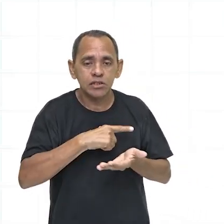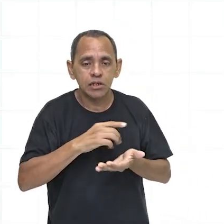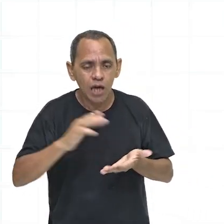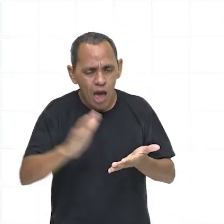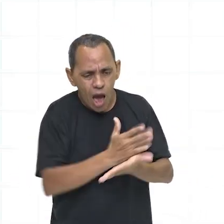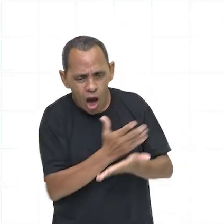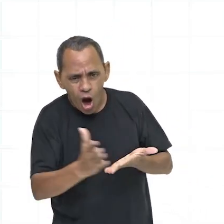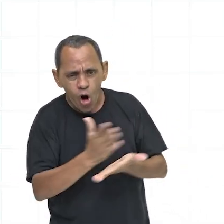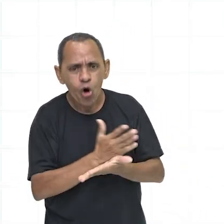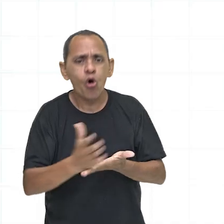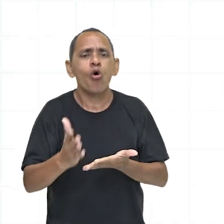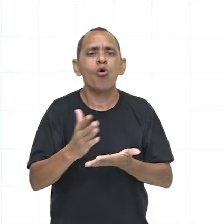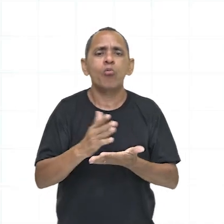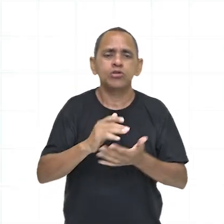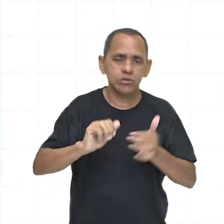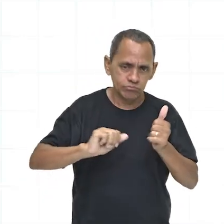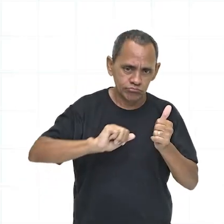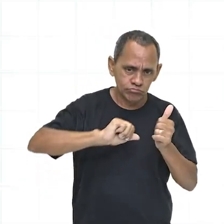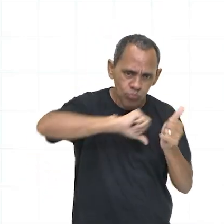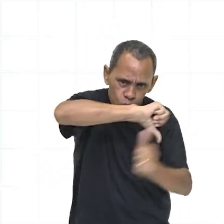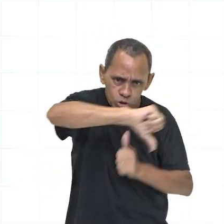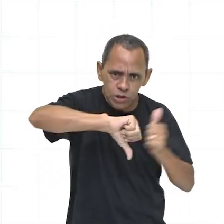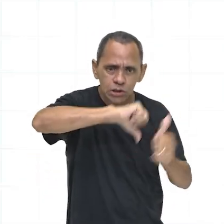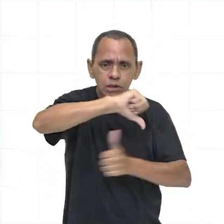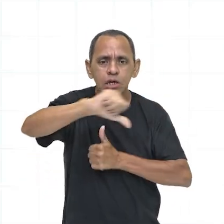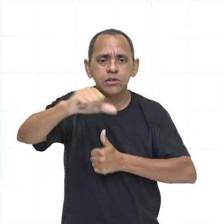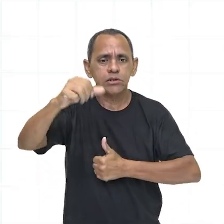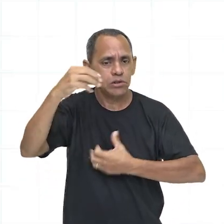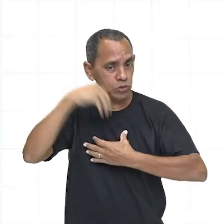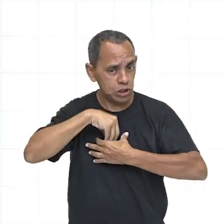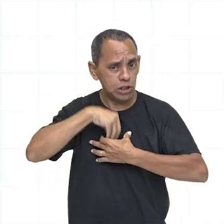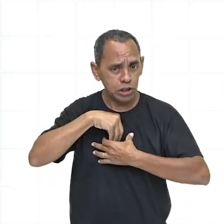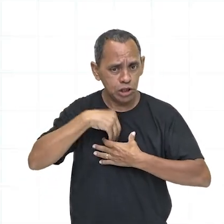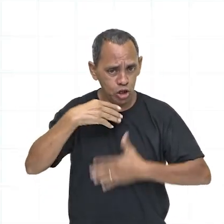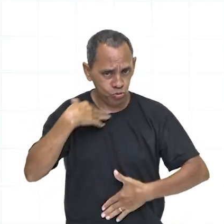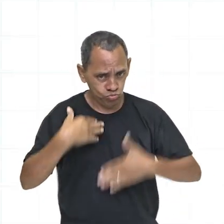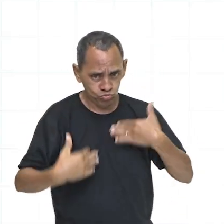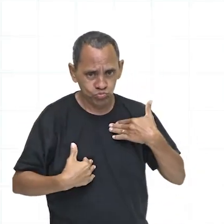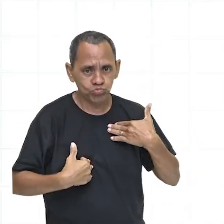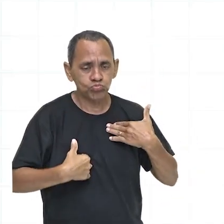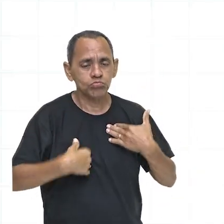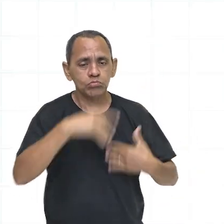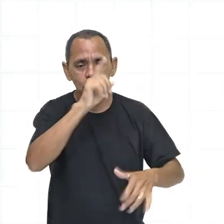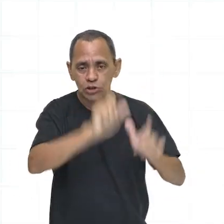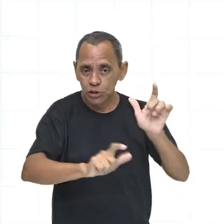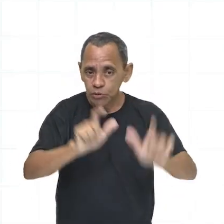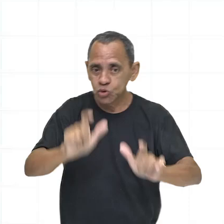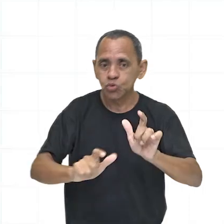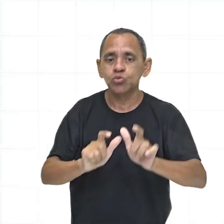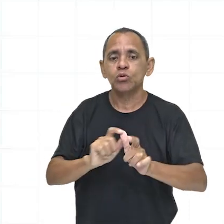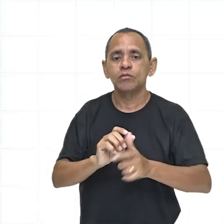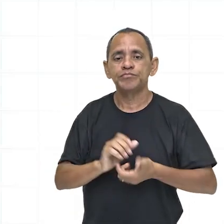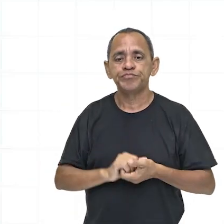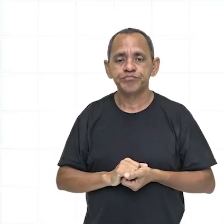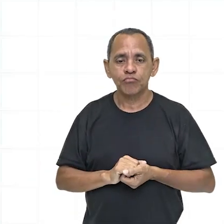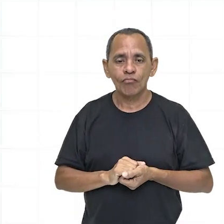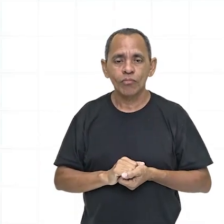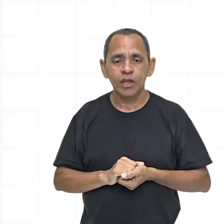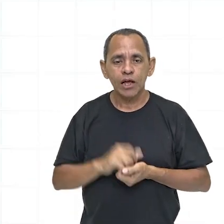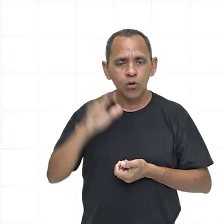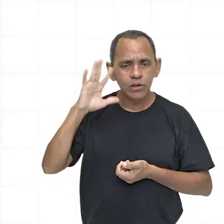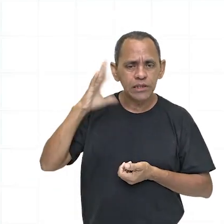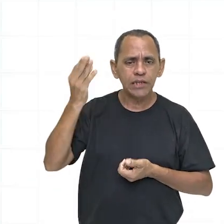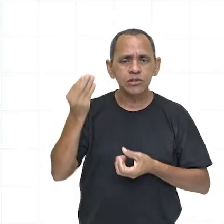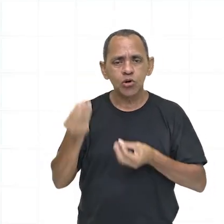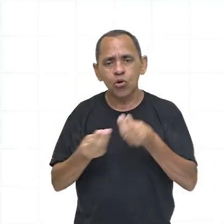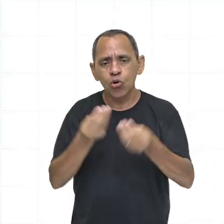uma série de mudanças no corpo dessa pessoa. Vai começando a surgir os caracteres